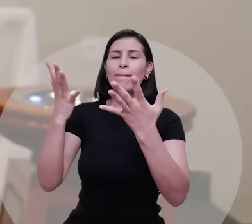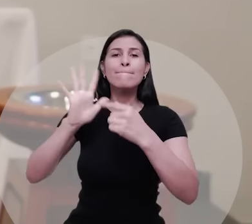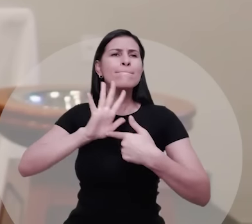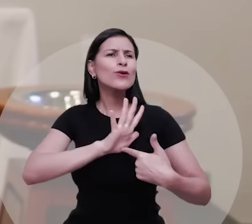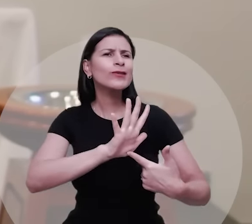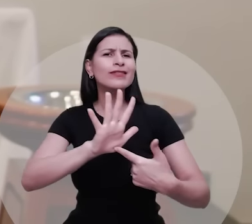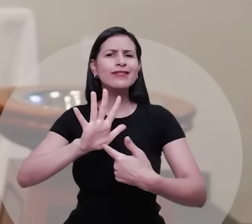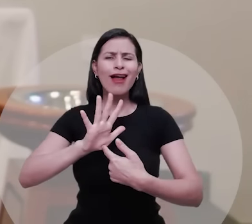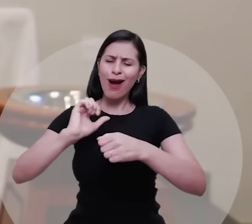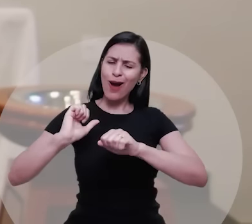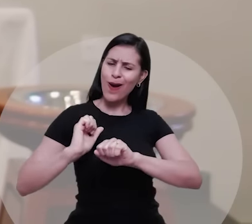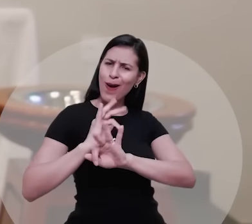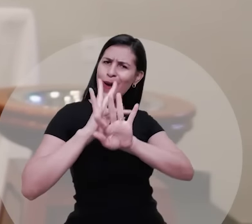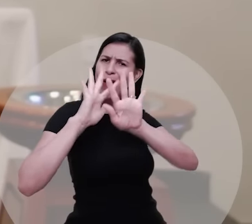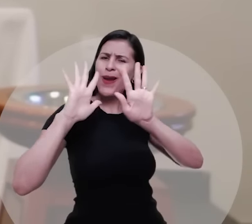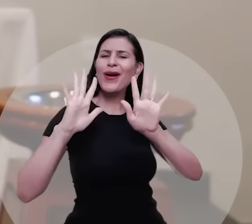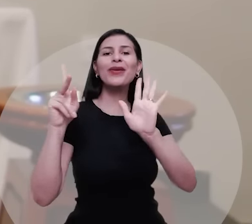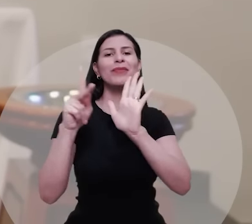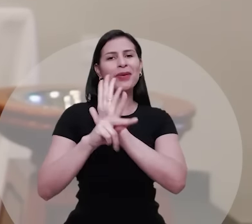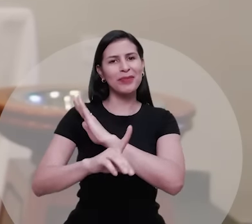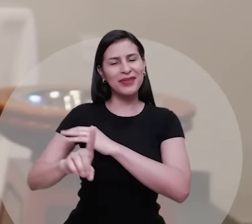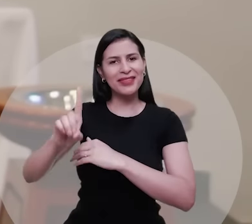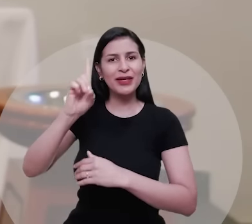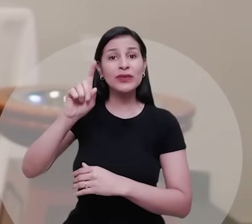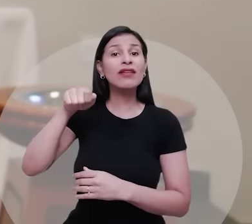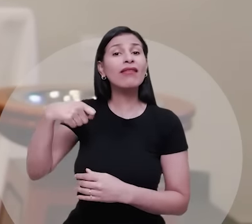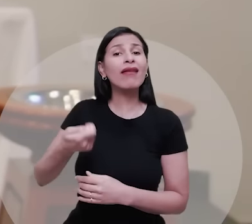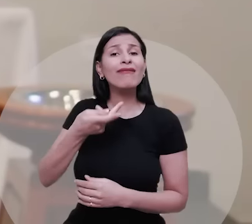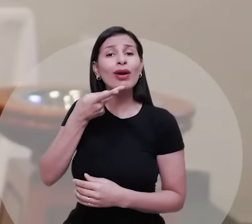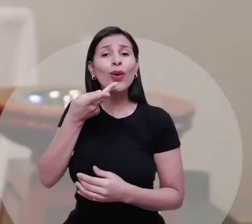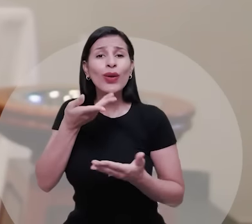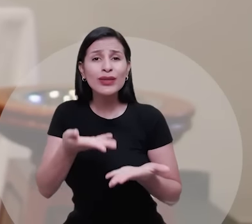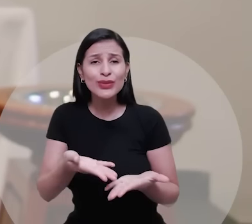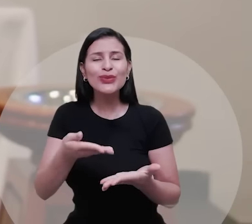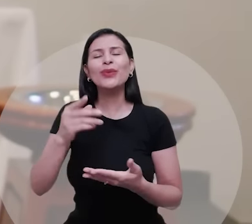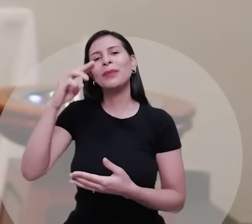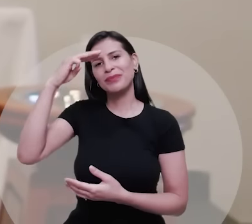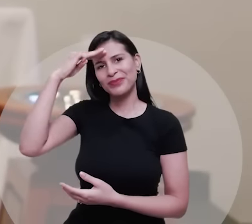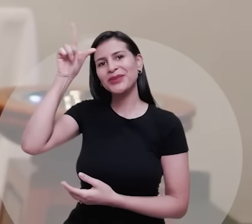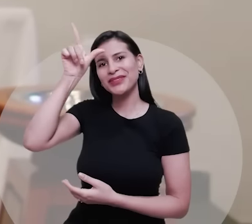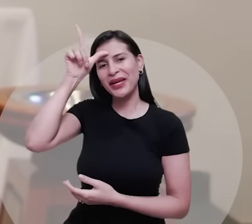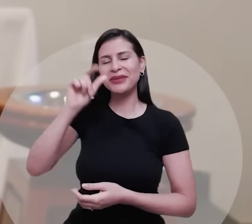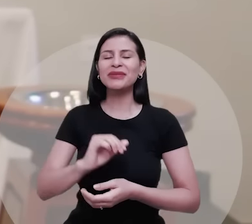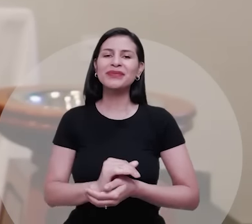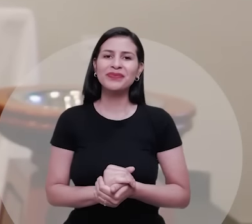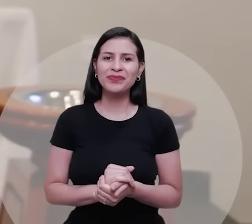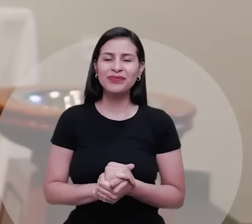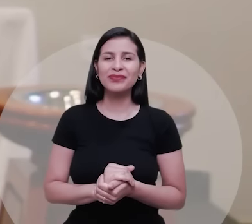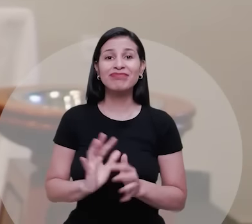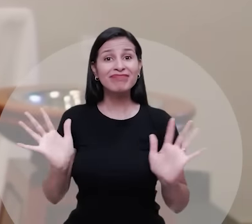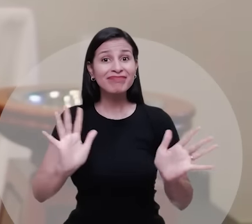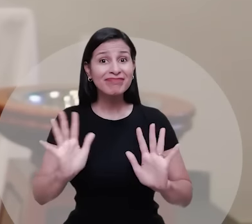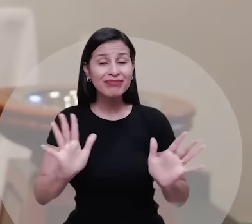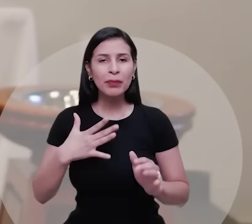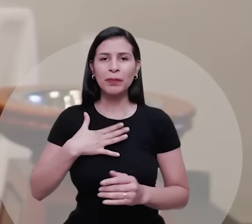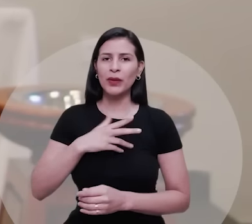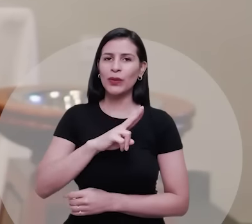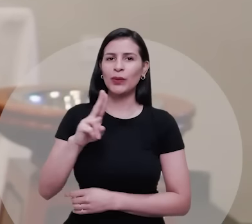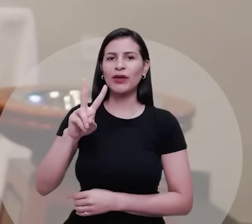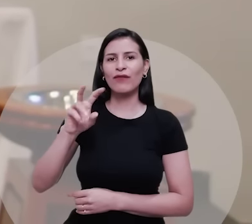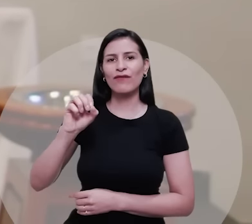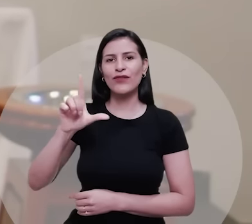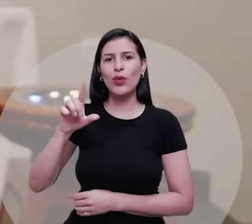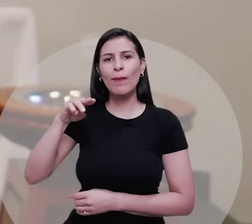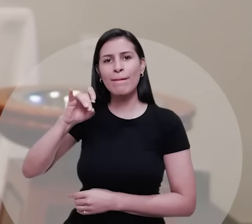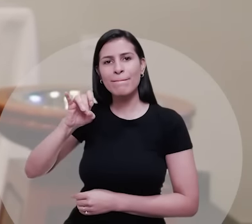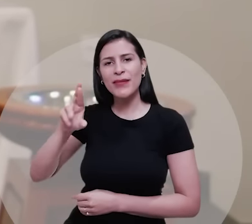3. Depois da fé, não podemos fazer obra maior do que louvar, pregar, cantar